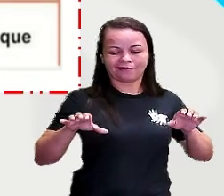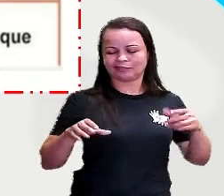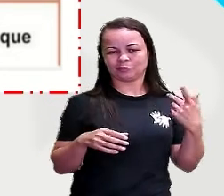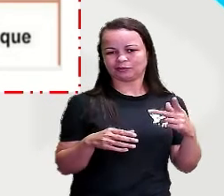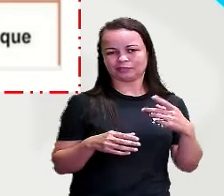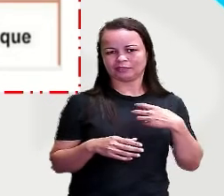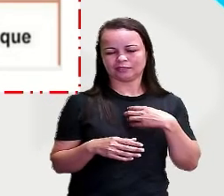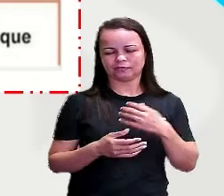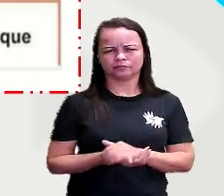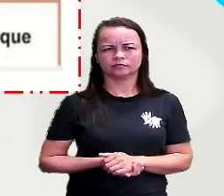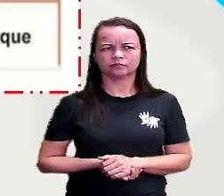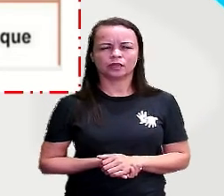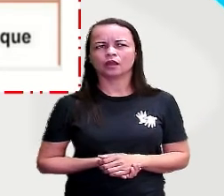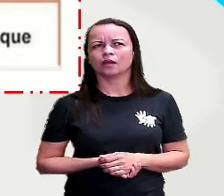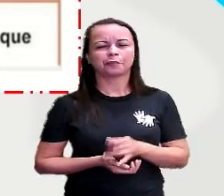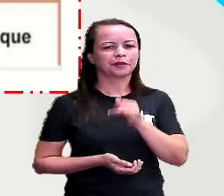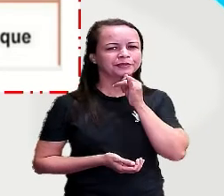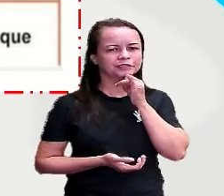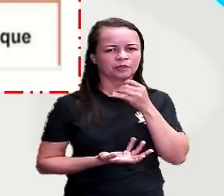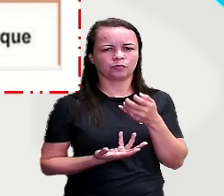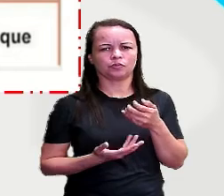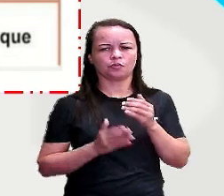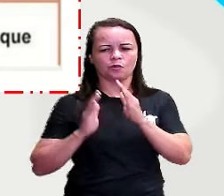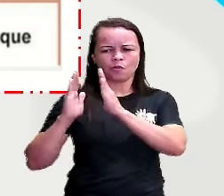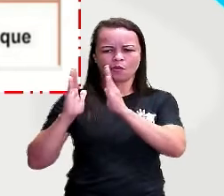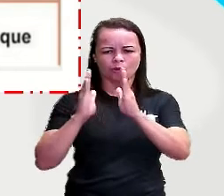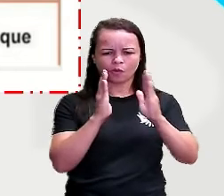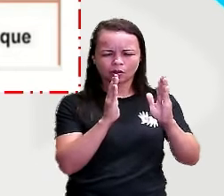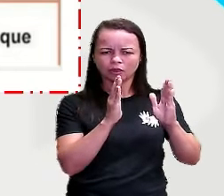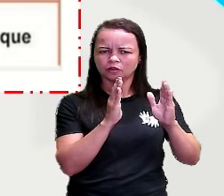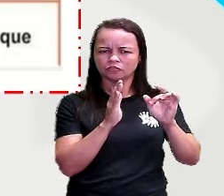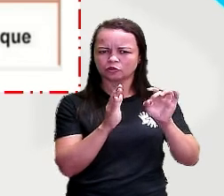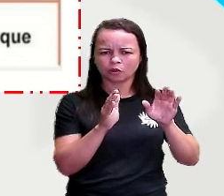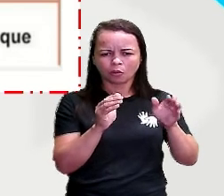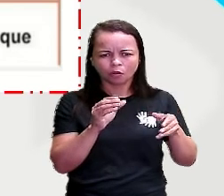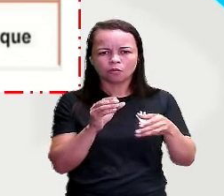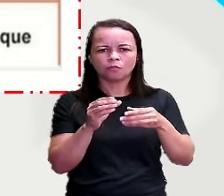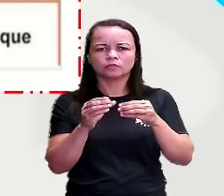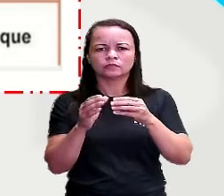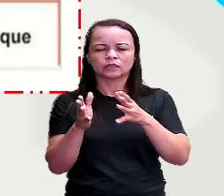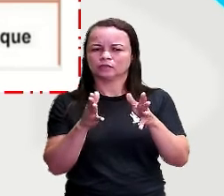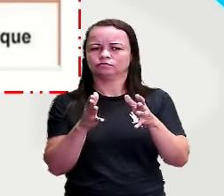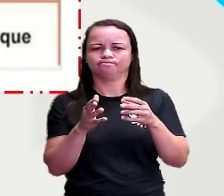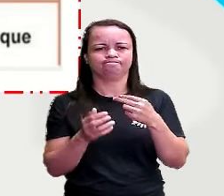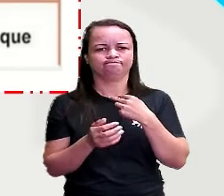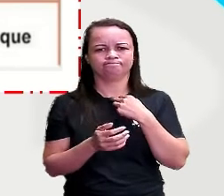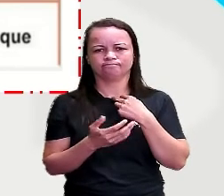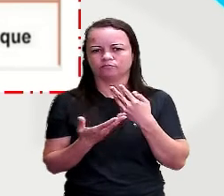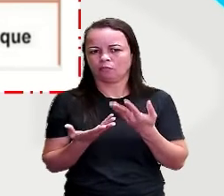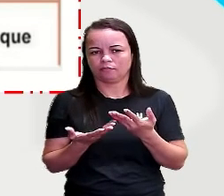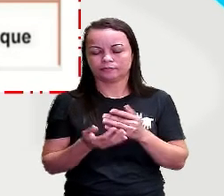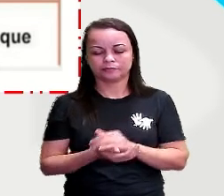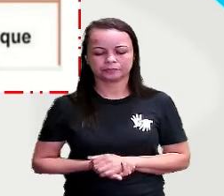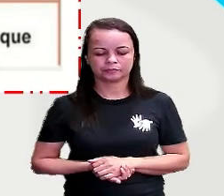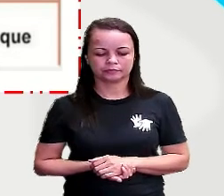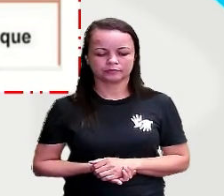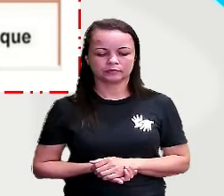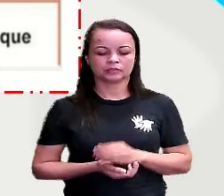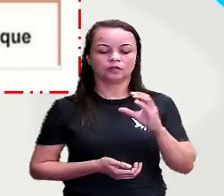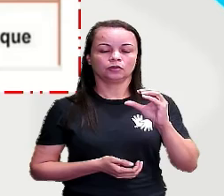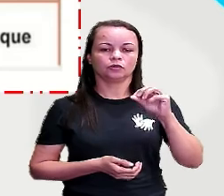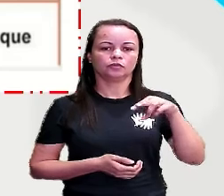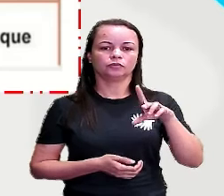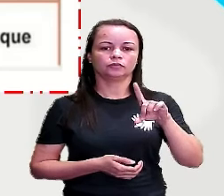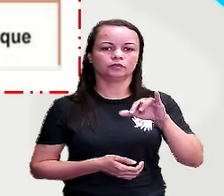dissesse somente para que coubessem mais livros, ou coubessem mais livros, não ia fazer sentido, né? Temos também as condicionais,